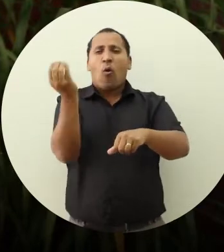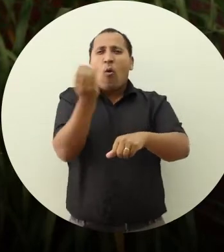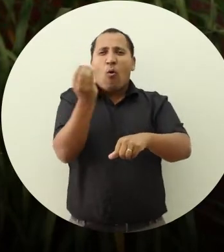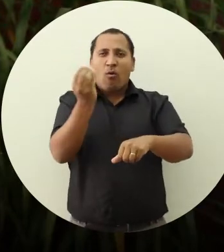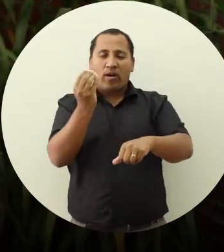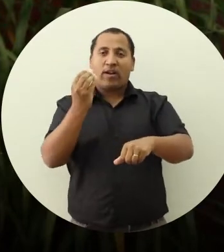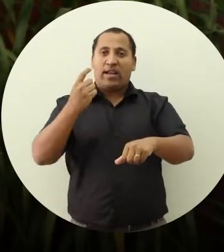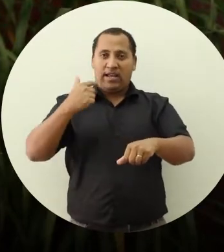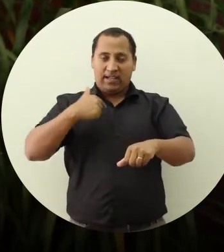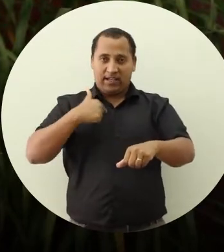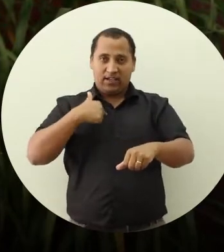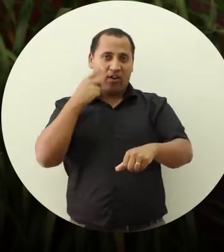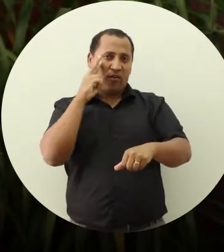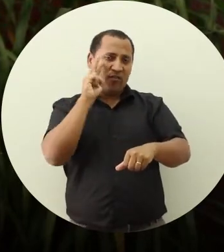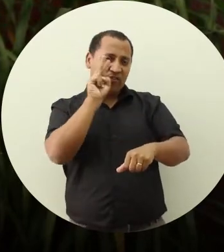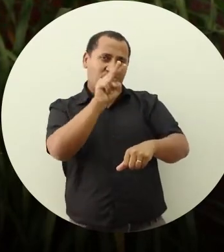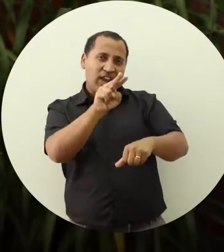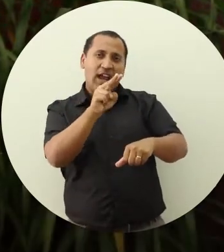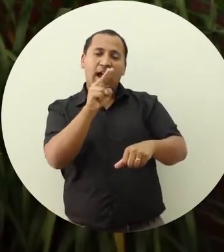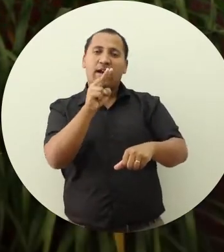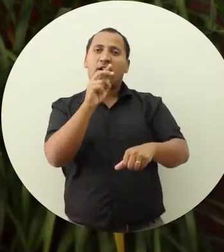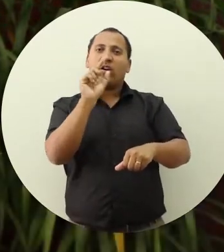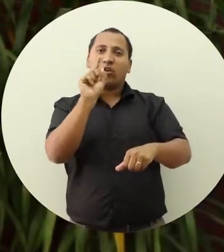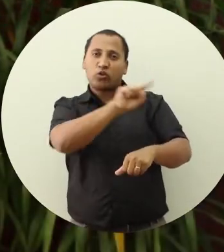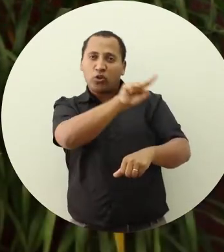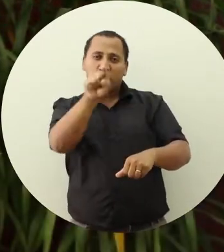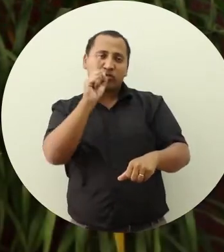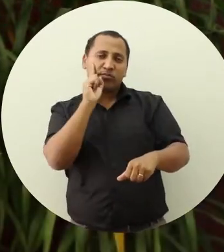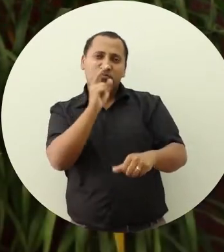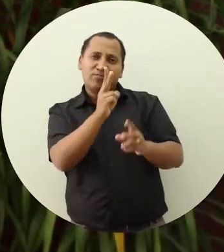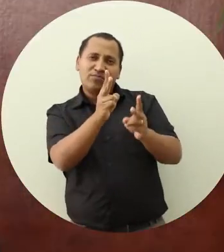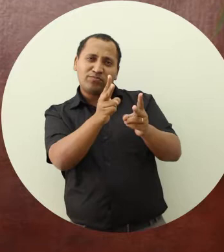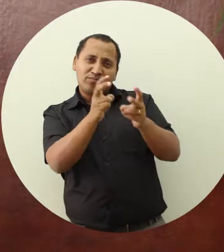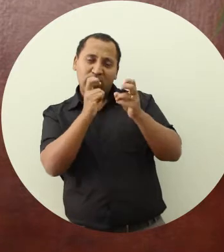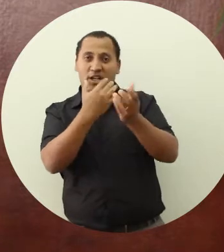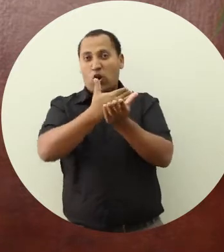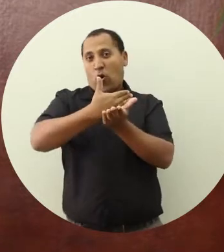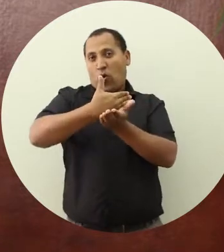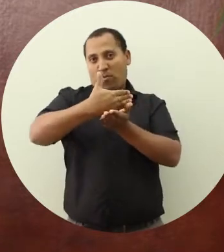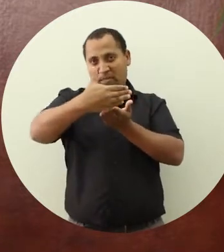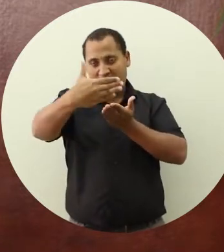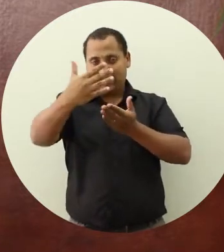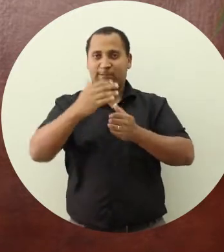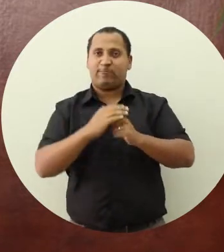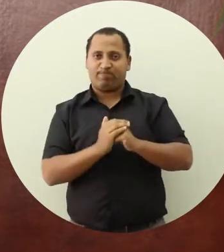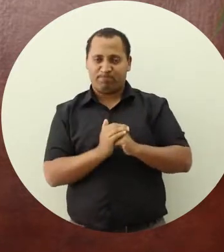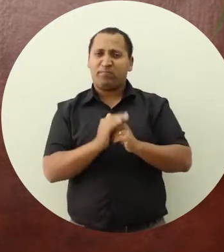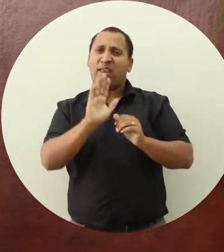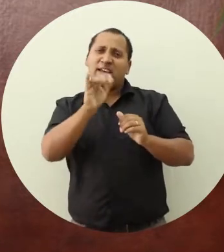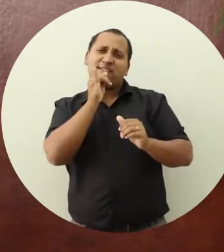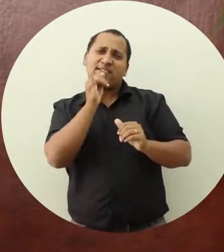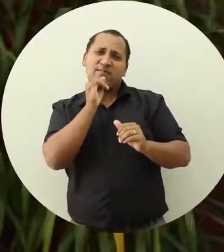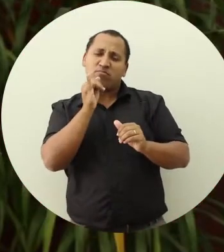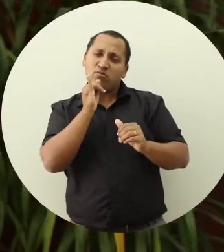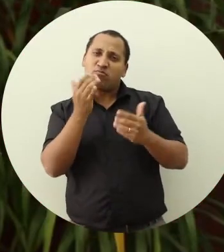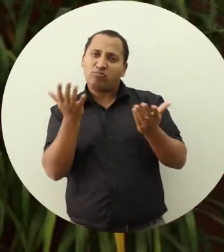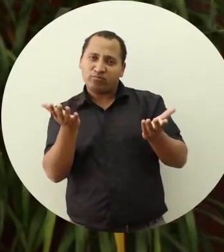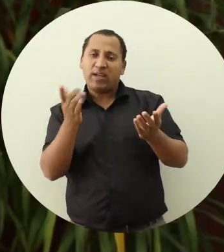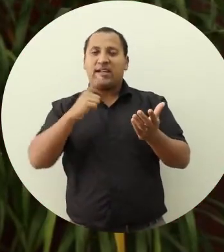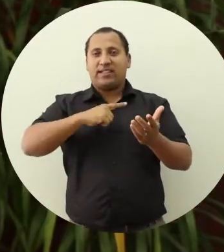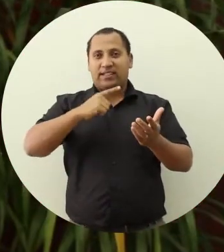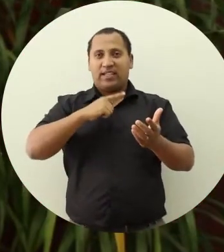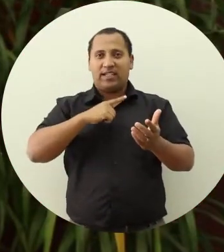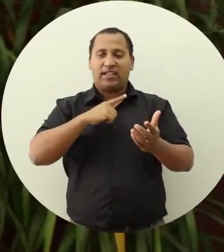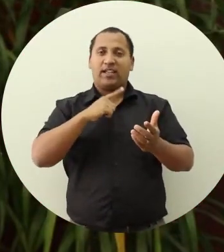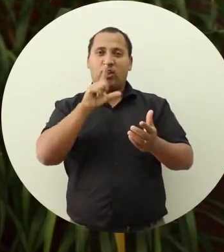que a manifestação cutânea, a manifestação da pele, é a mais evidente ou inicial da patologia. Um exemplo